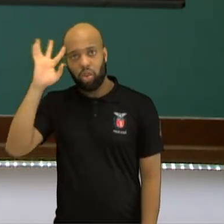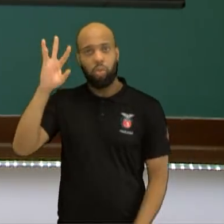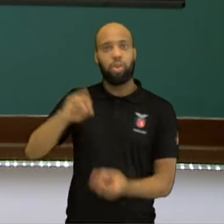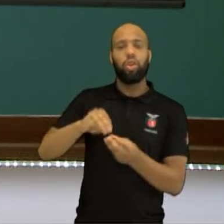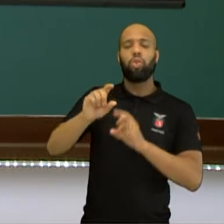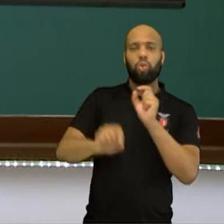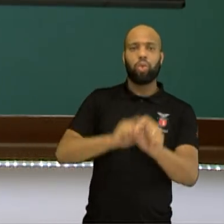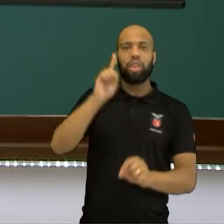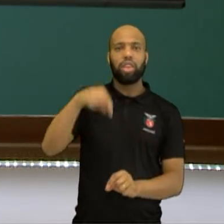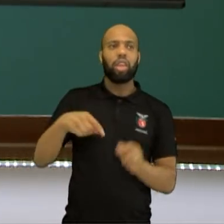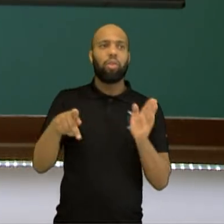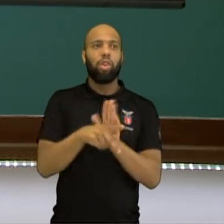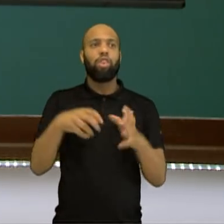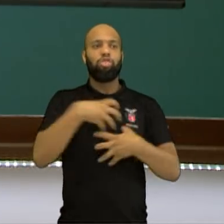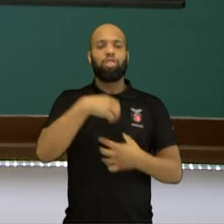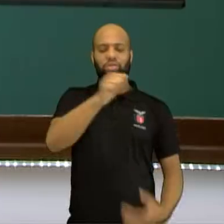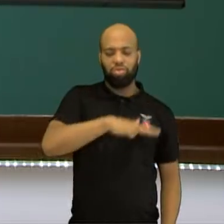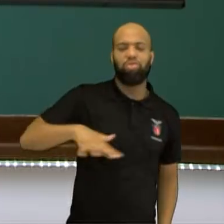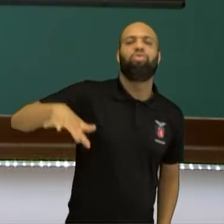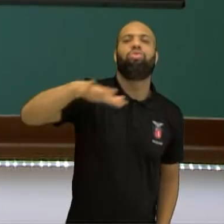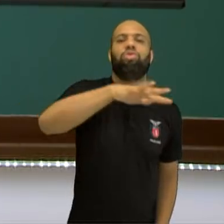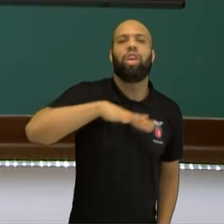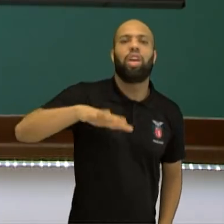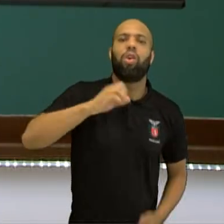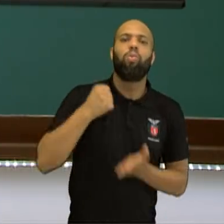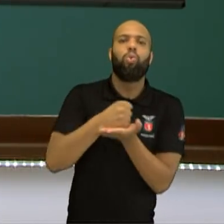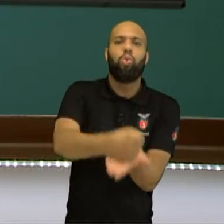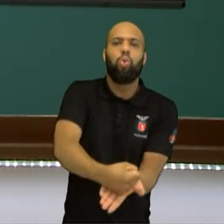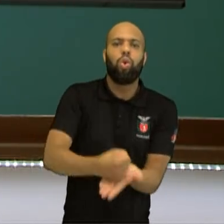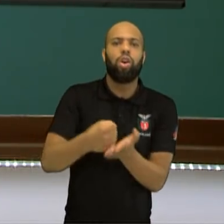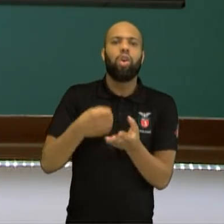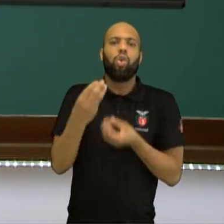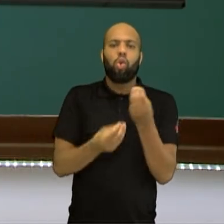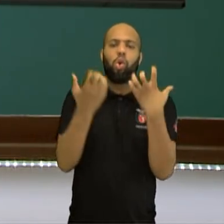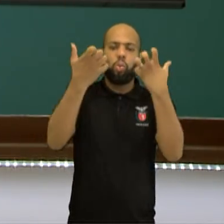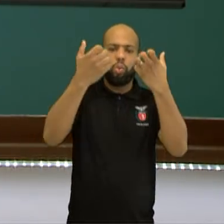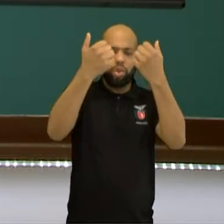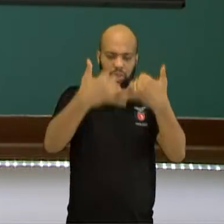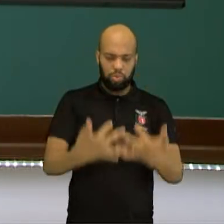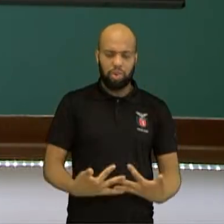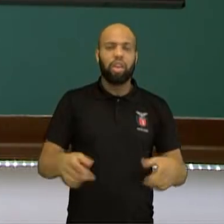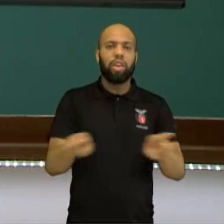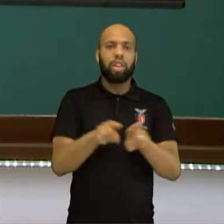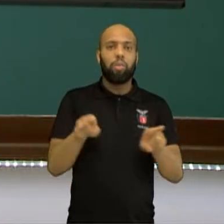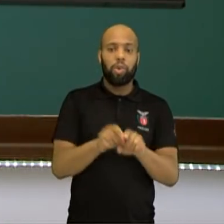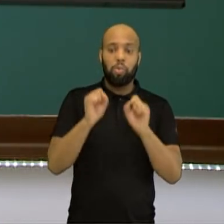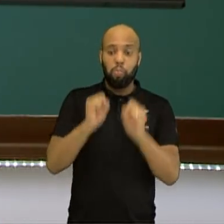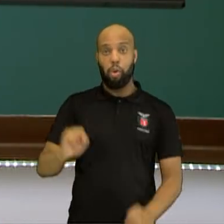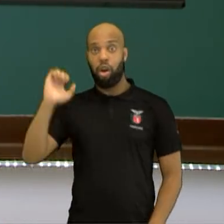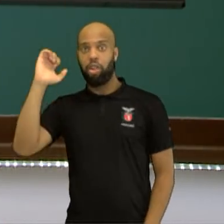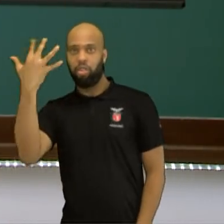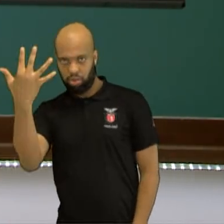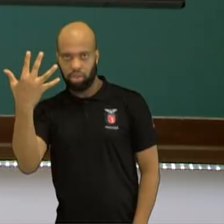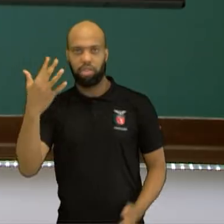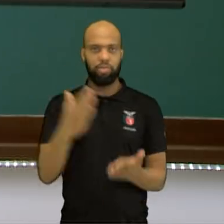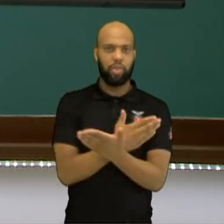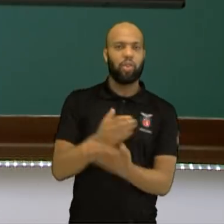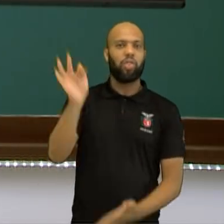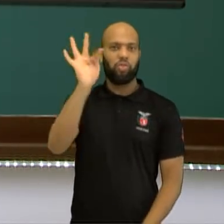então como enunciados generalizantes que auxiliam na explicação e previsão dos